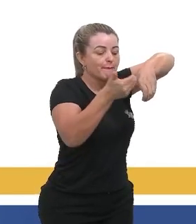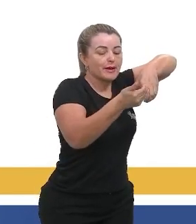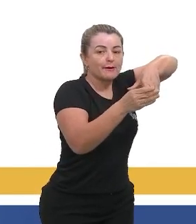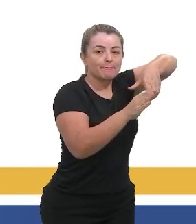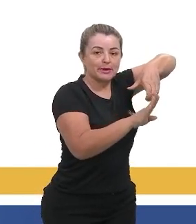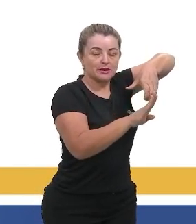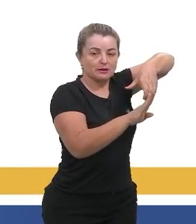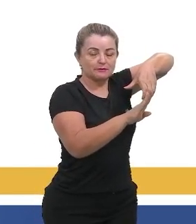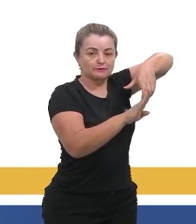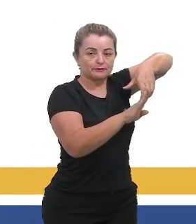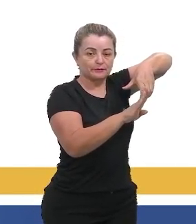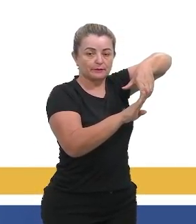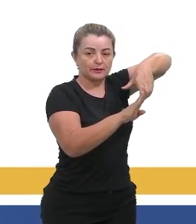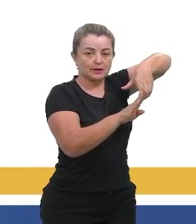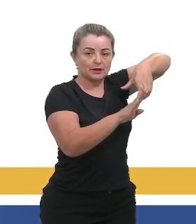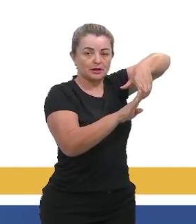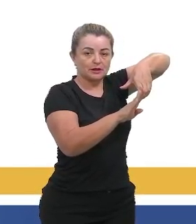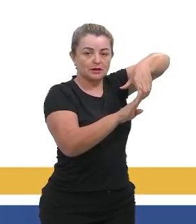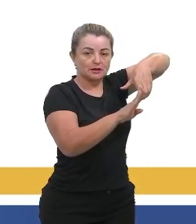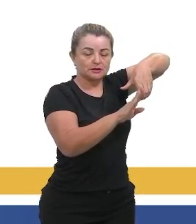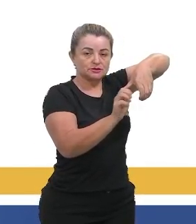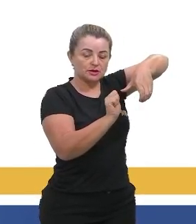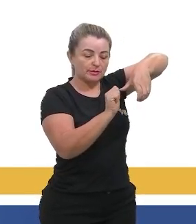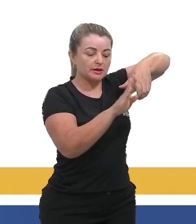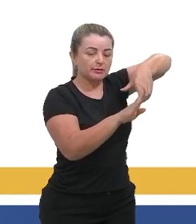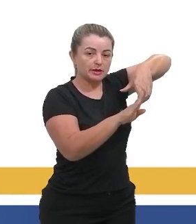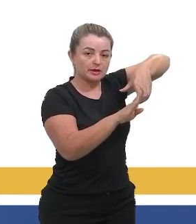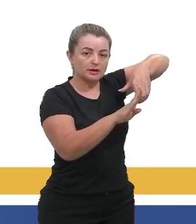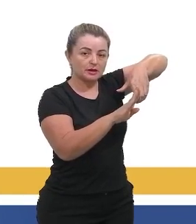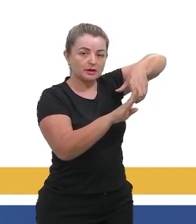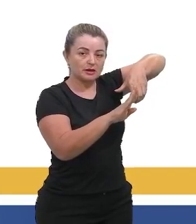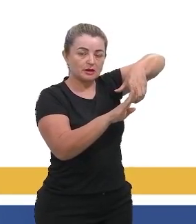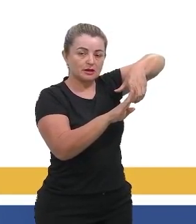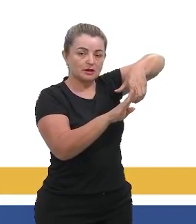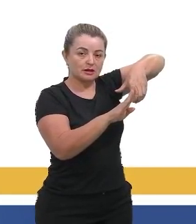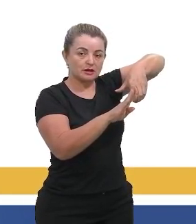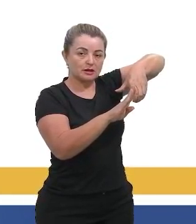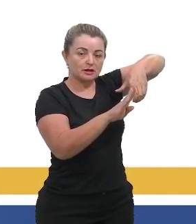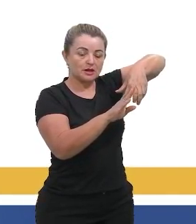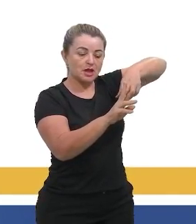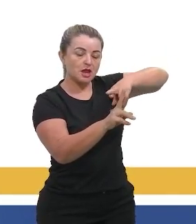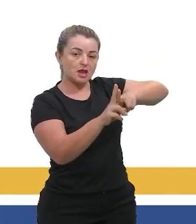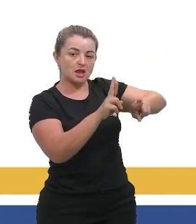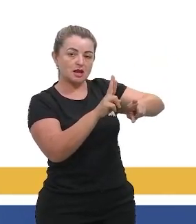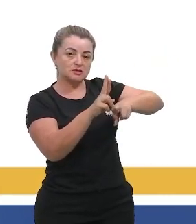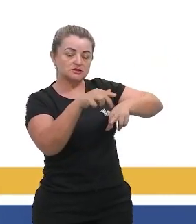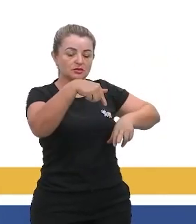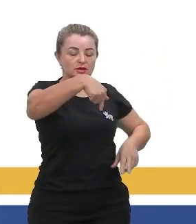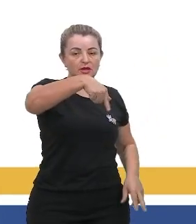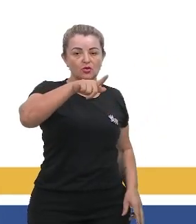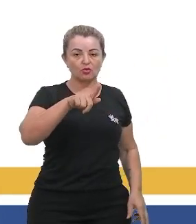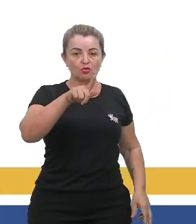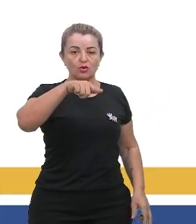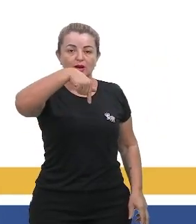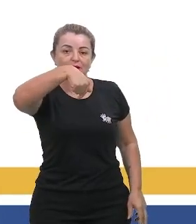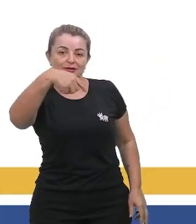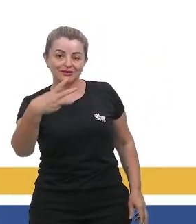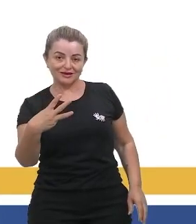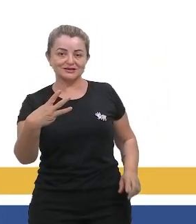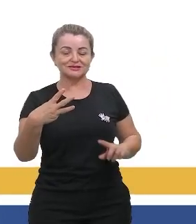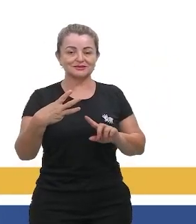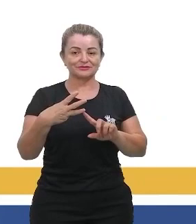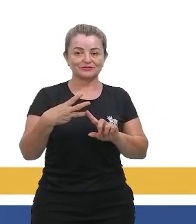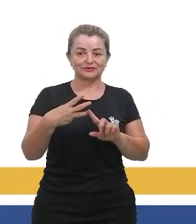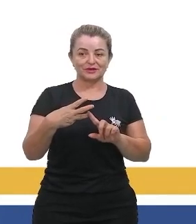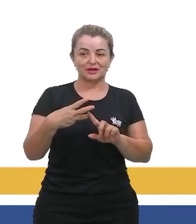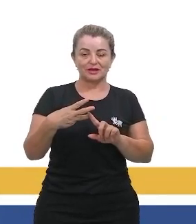a Q3, de A para B em relação de A para B em relação a Q1 e a Q3. São os mesmos, tá?